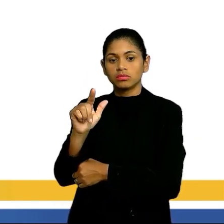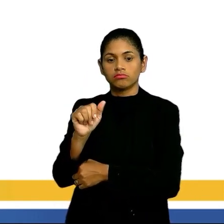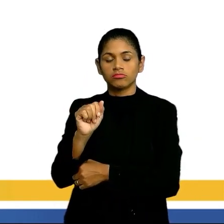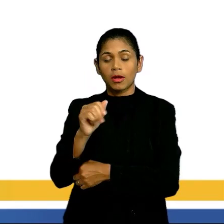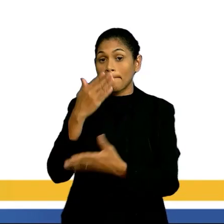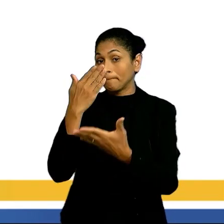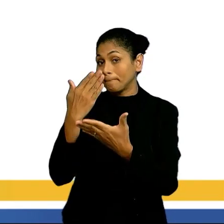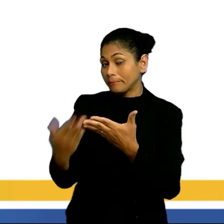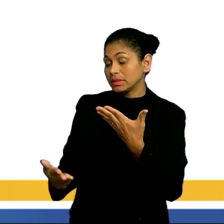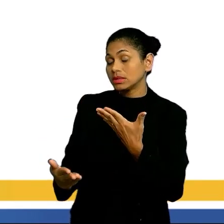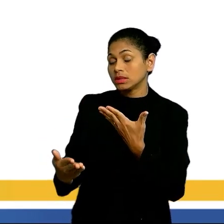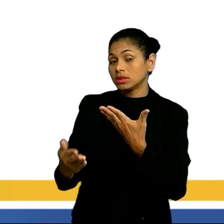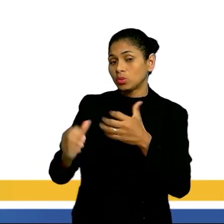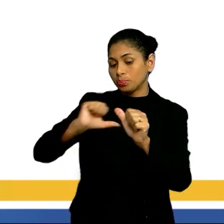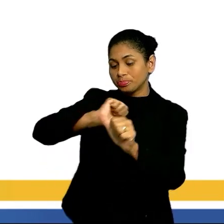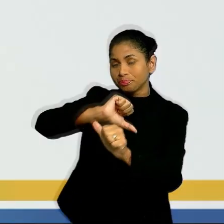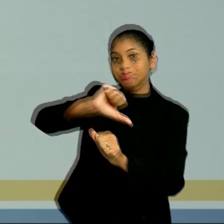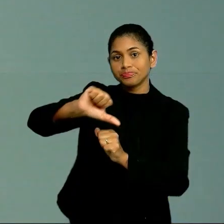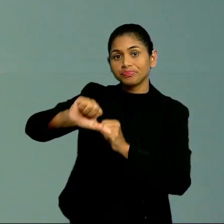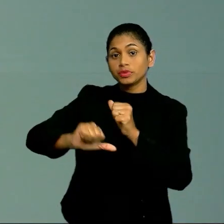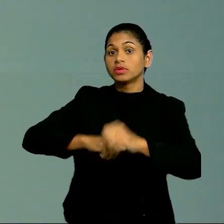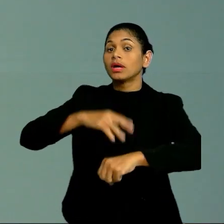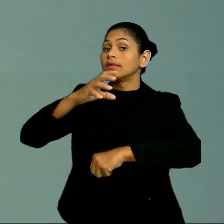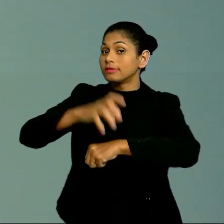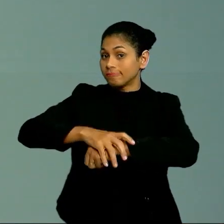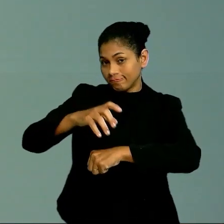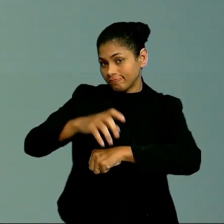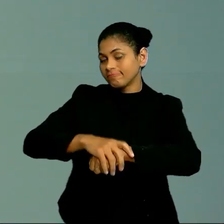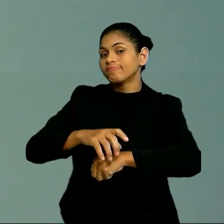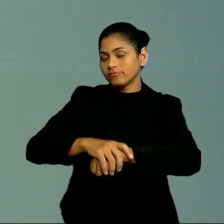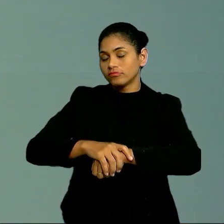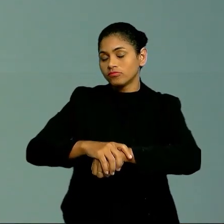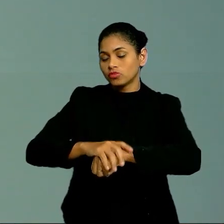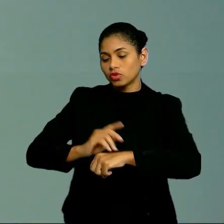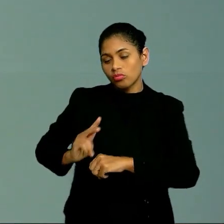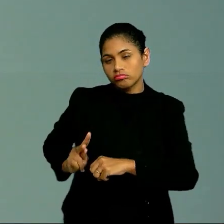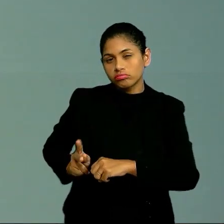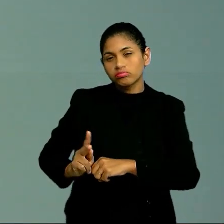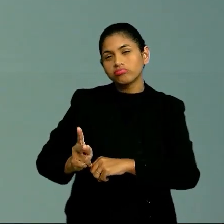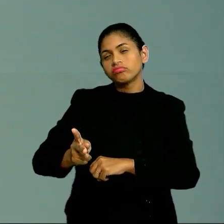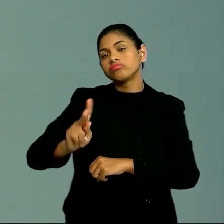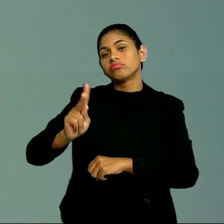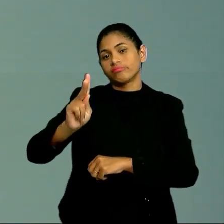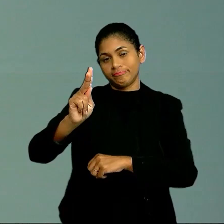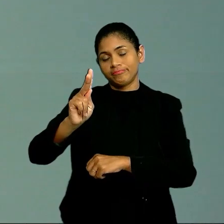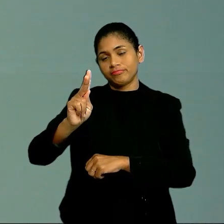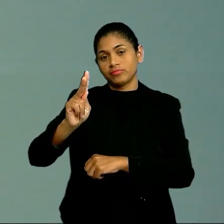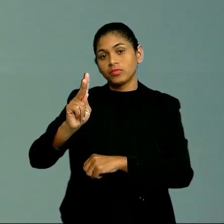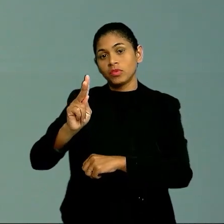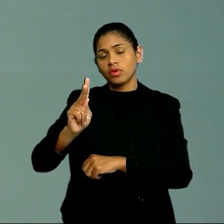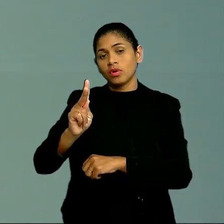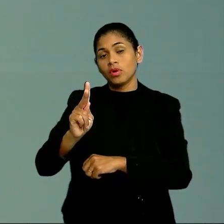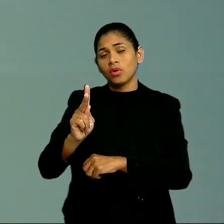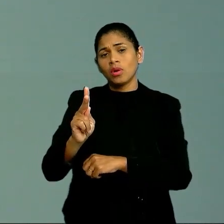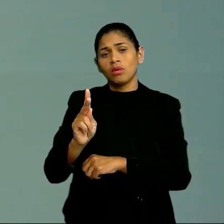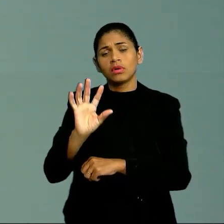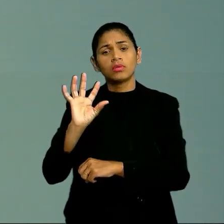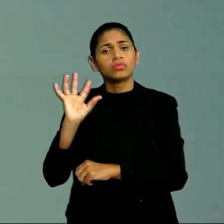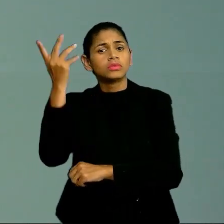sua funcionalidade ao longo da história humana. Em outras palavras, pessoal, esses órgãos atrofiaram, porque não